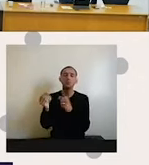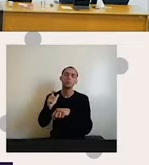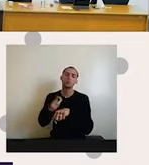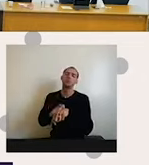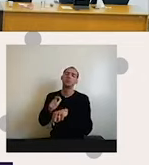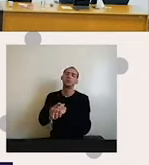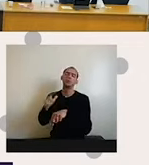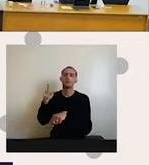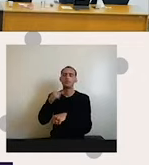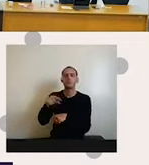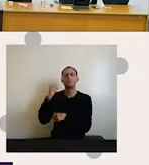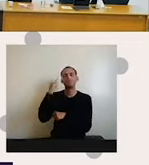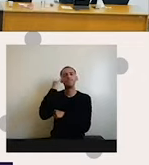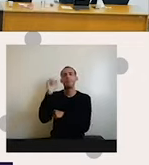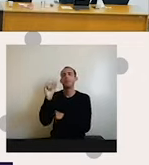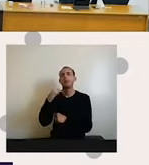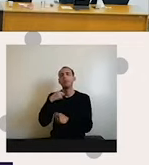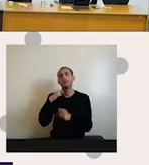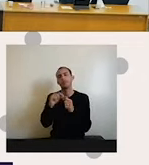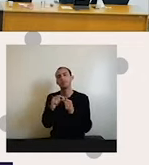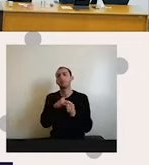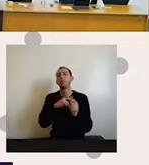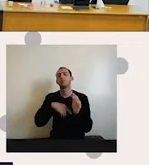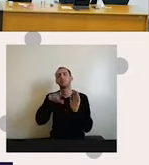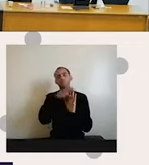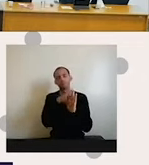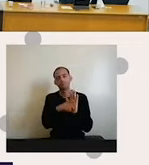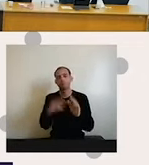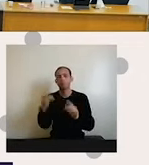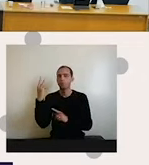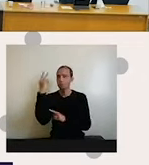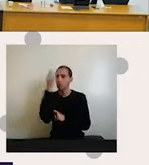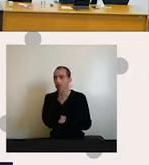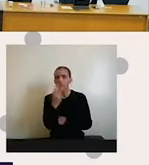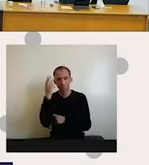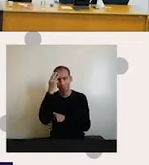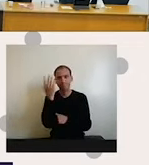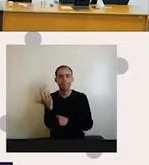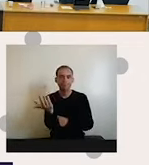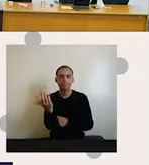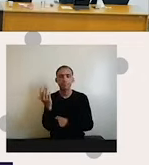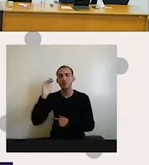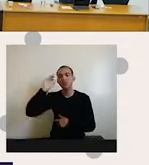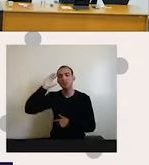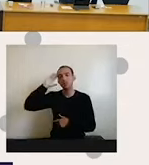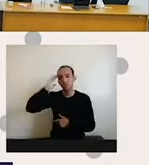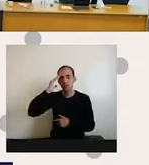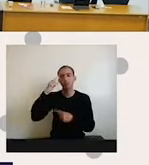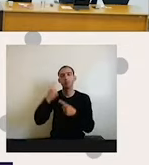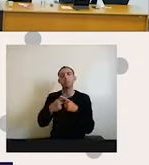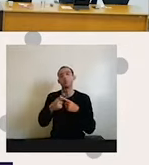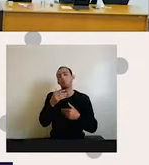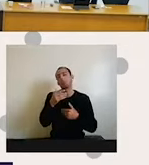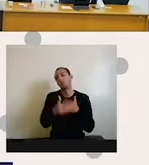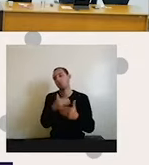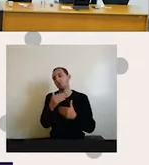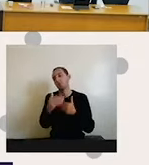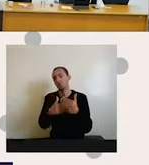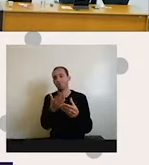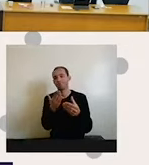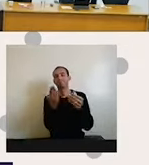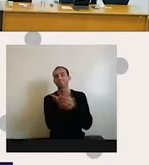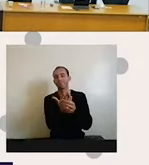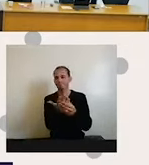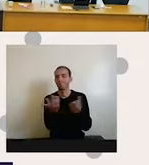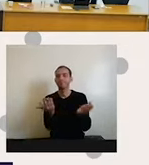ela de 3 horas, né, para compreender, porque o processo é dolorido, né? Falar sobre isso, sobre uma violência sofrida, é um